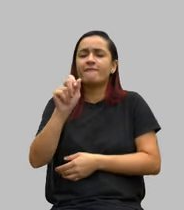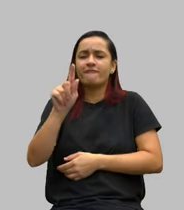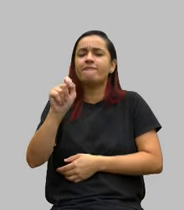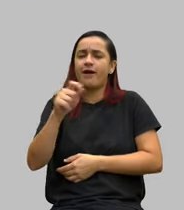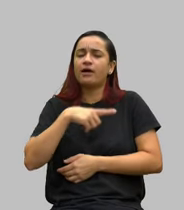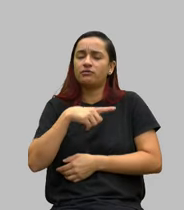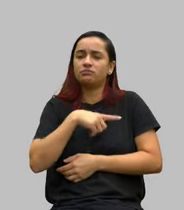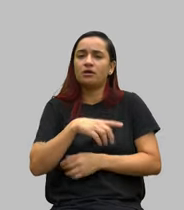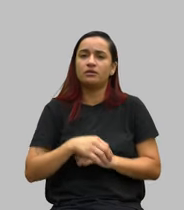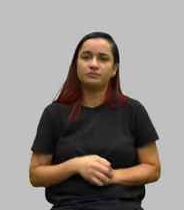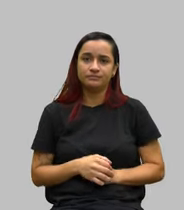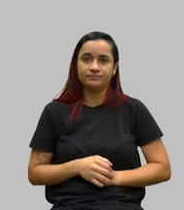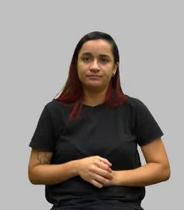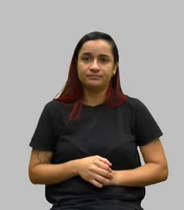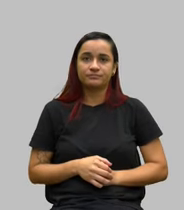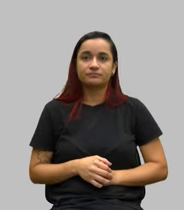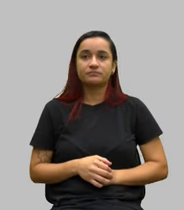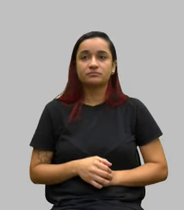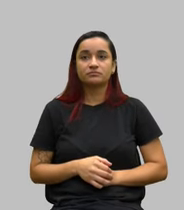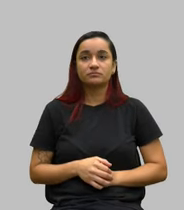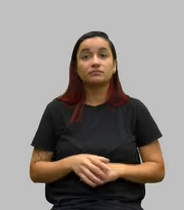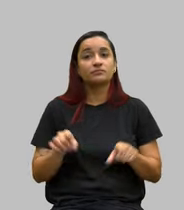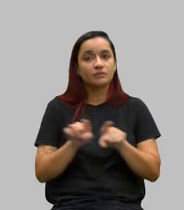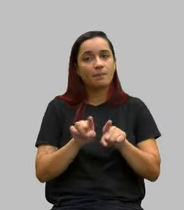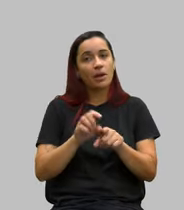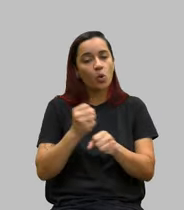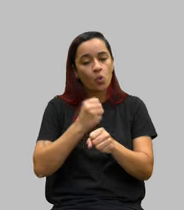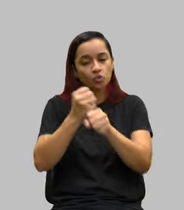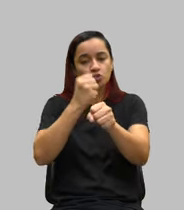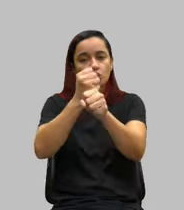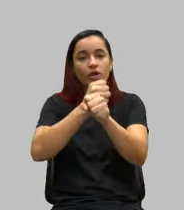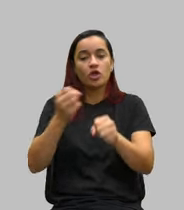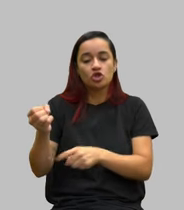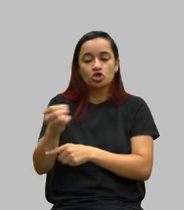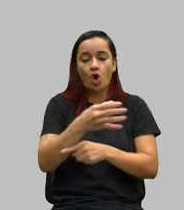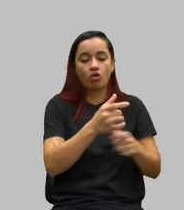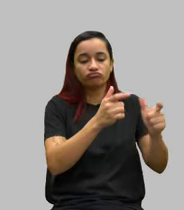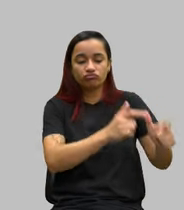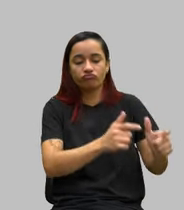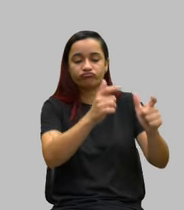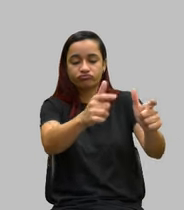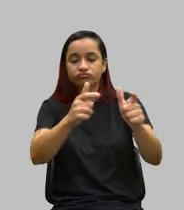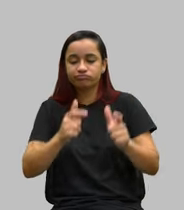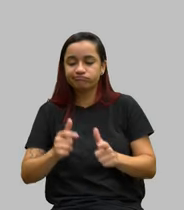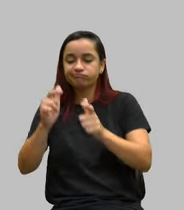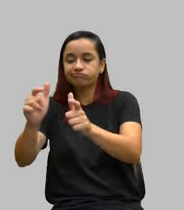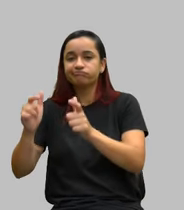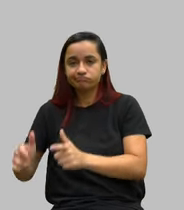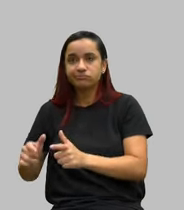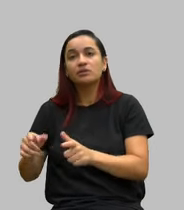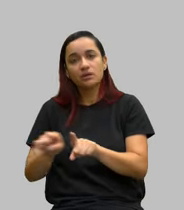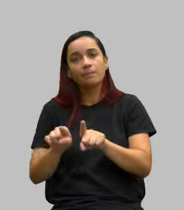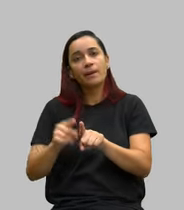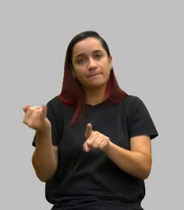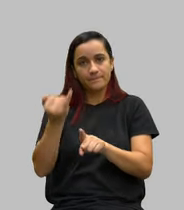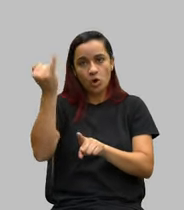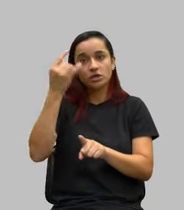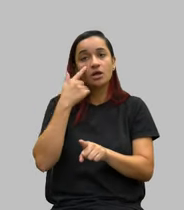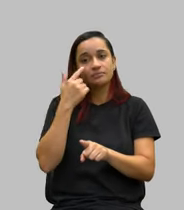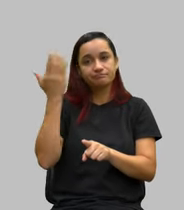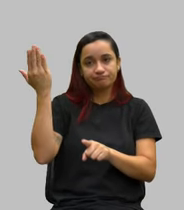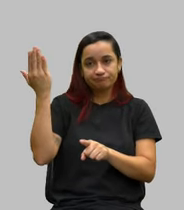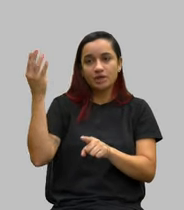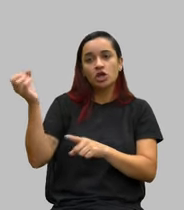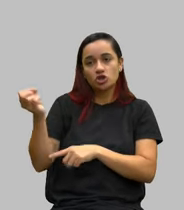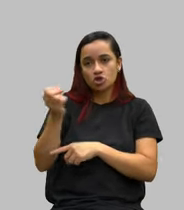sobrando e construindo novas unidades que a gente vai ver aqui que é importante também eh essas foram as novas unidades construídas